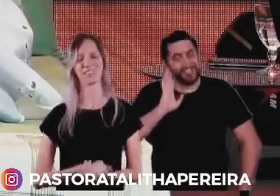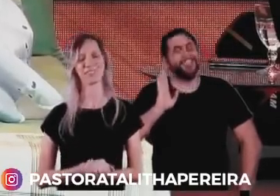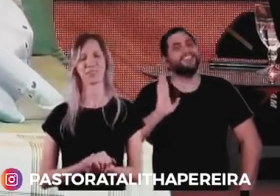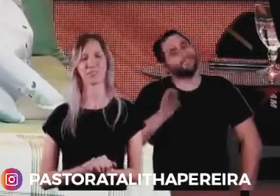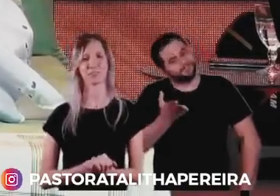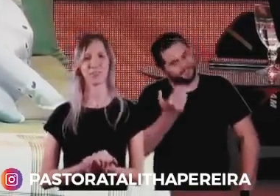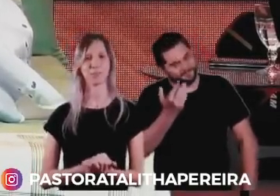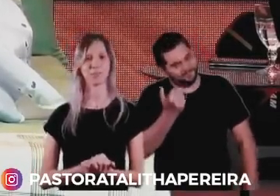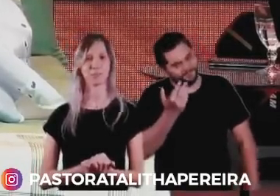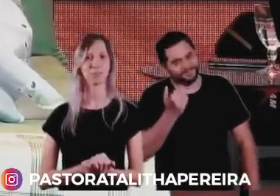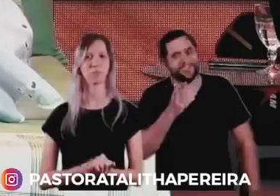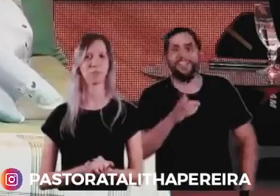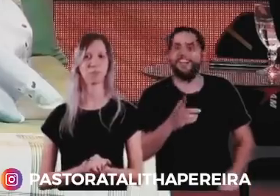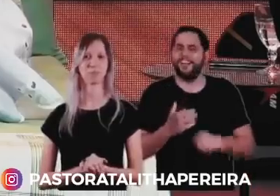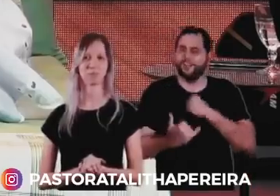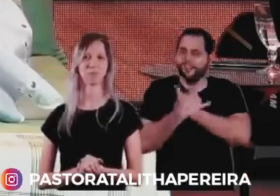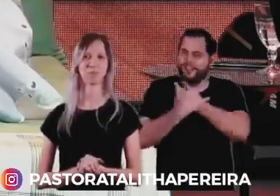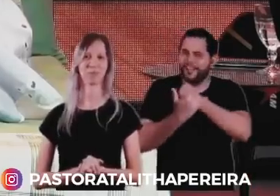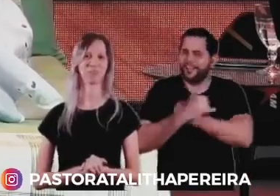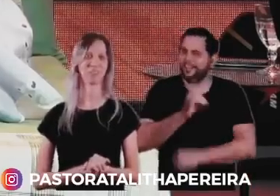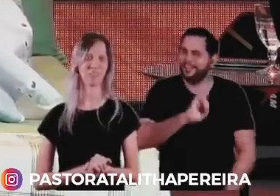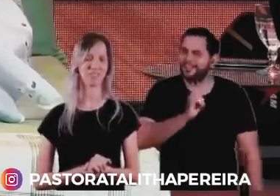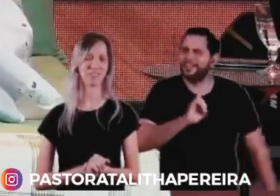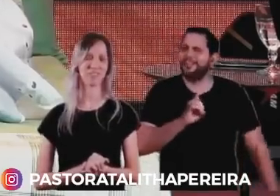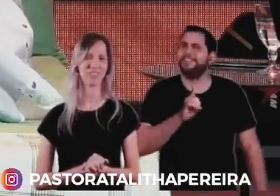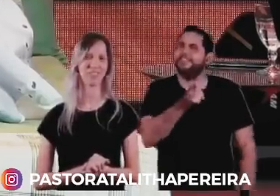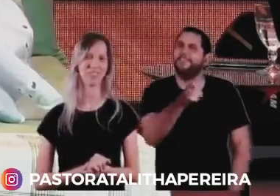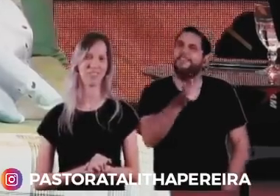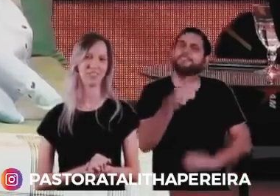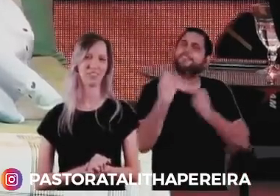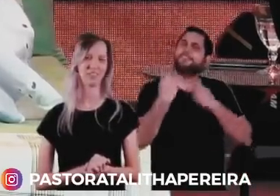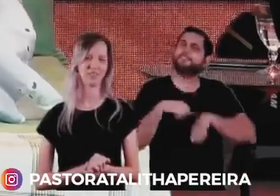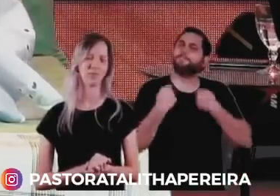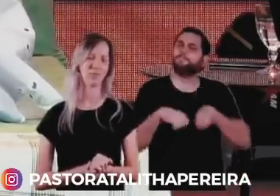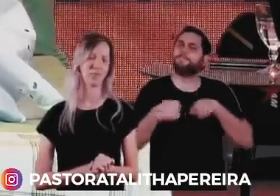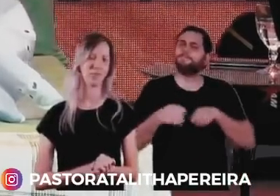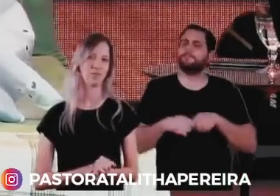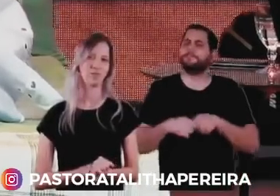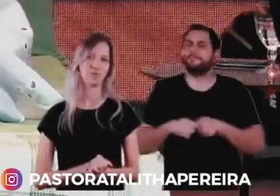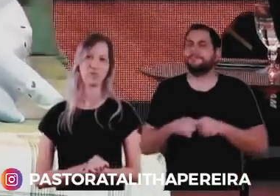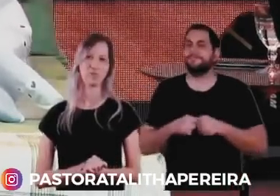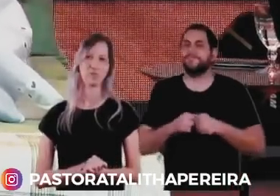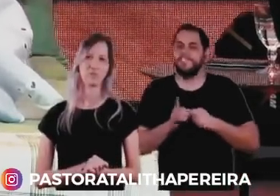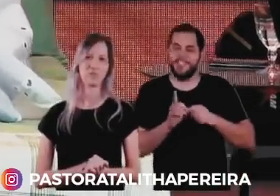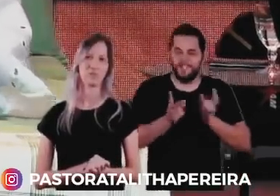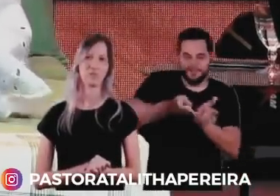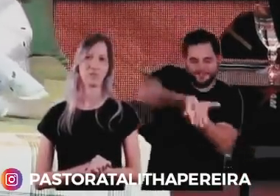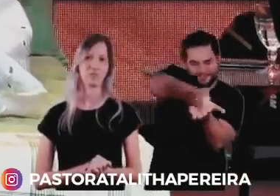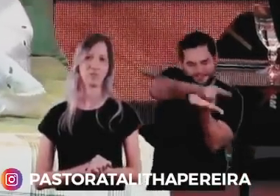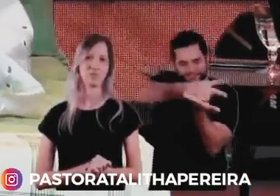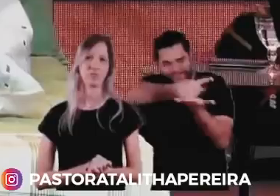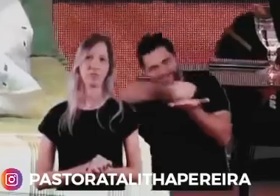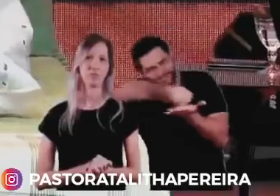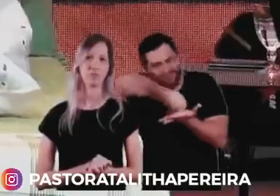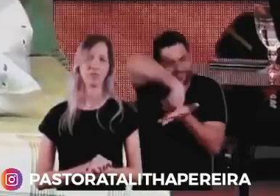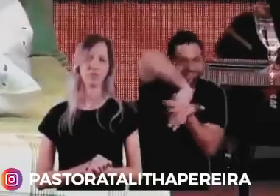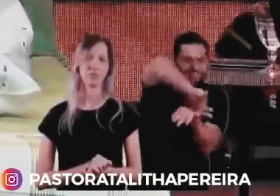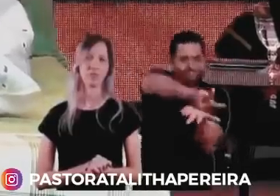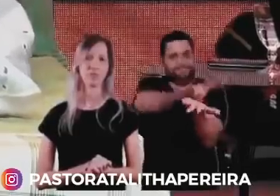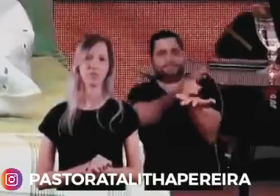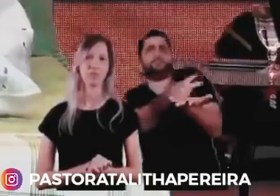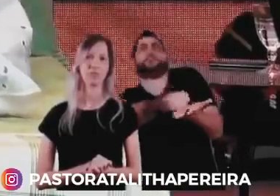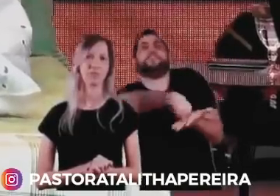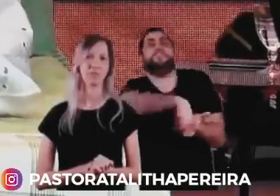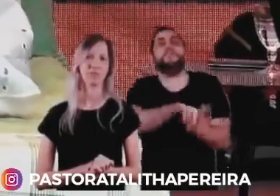Gente, não se engane não. Você tem que rodar, fazer o que for, mas o lençol ele tem que